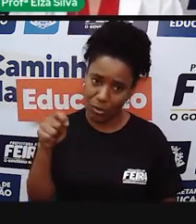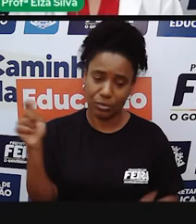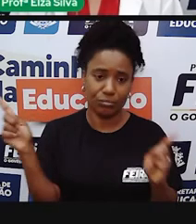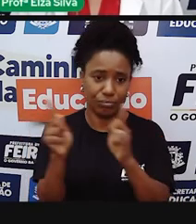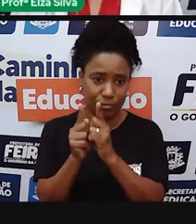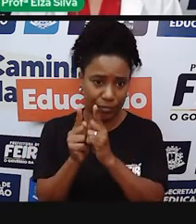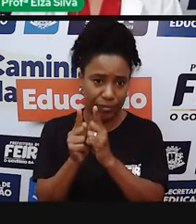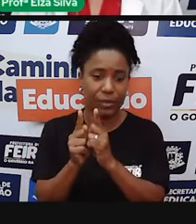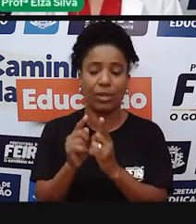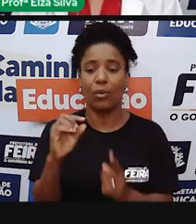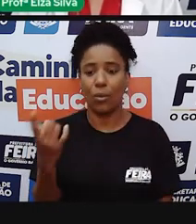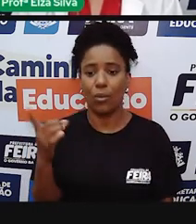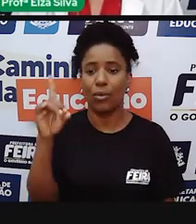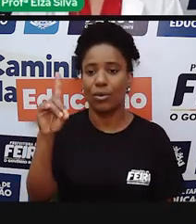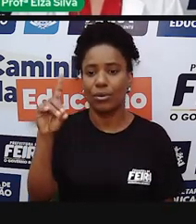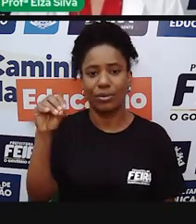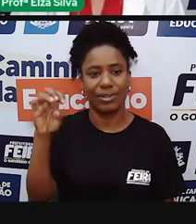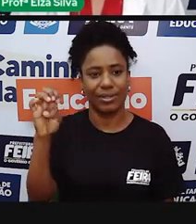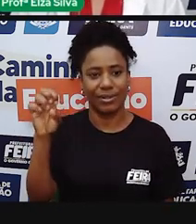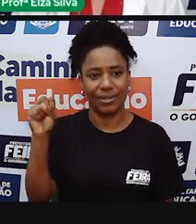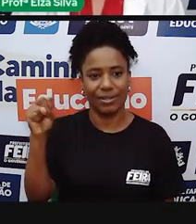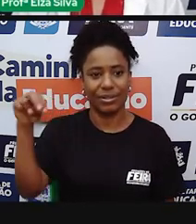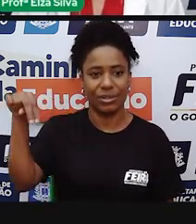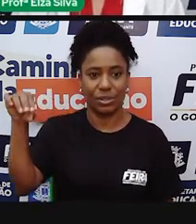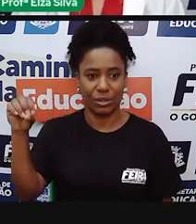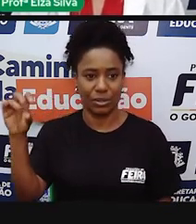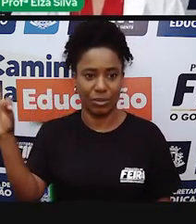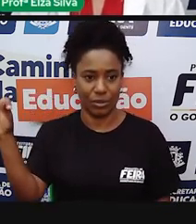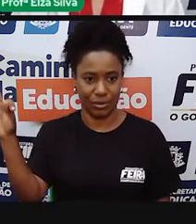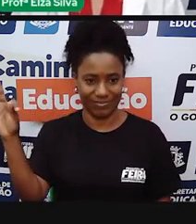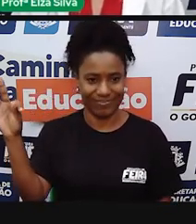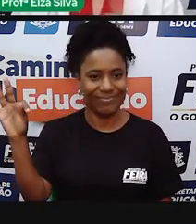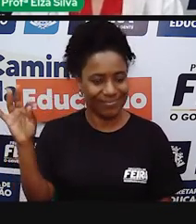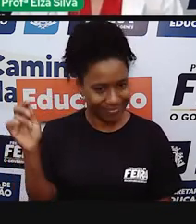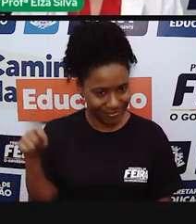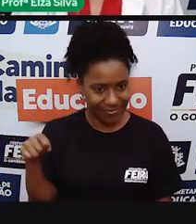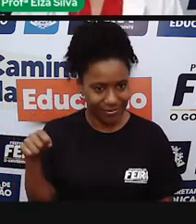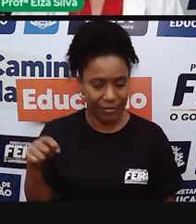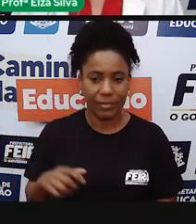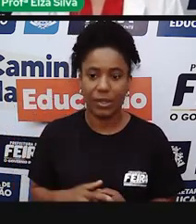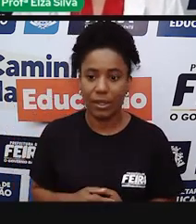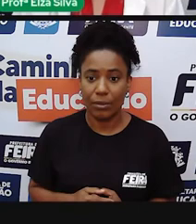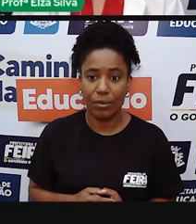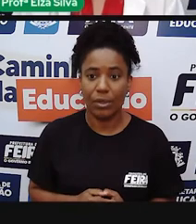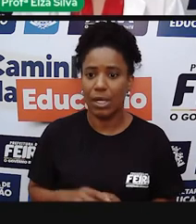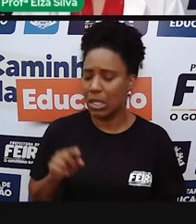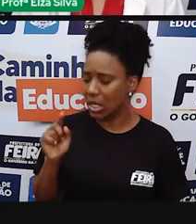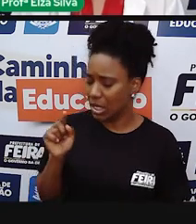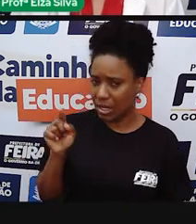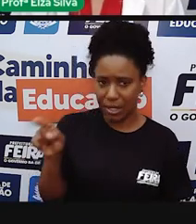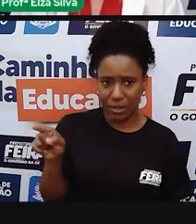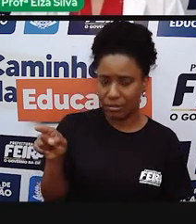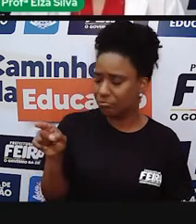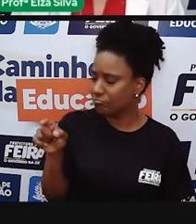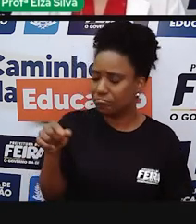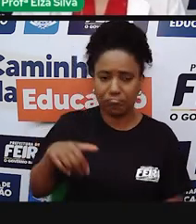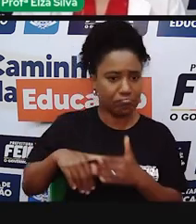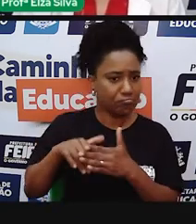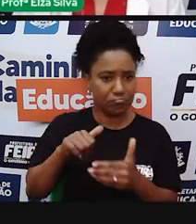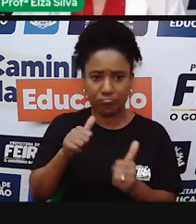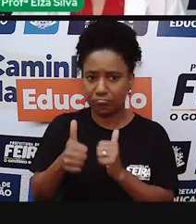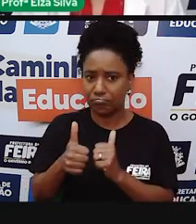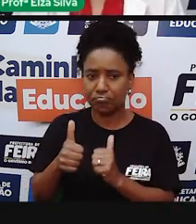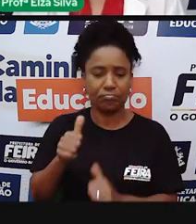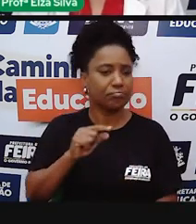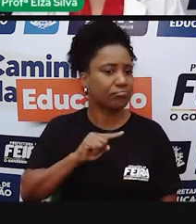contrata, doesn't. He doesn't play soccer. Ele não joga futebol. E se eu for transformar